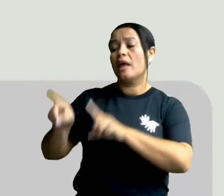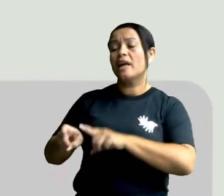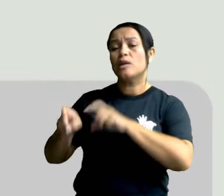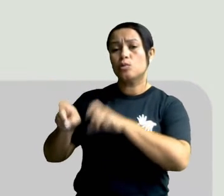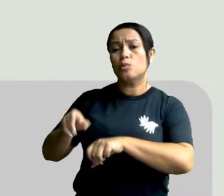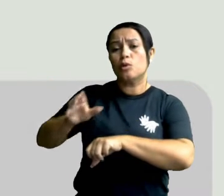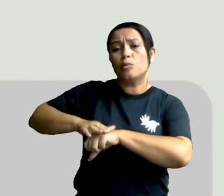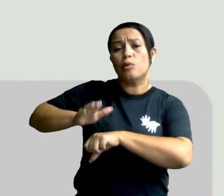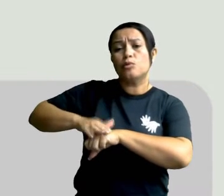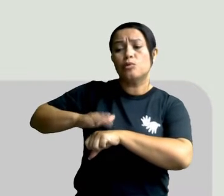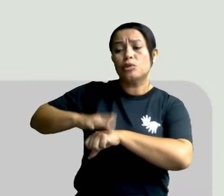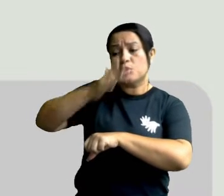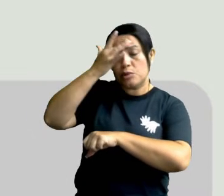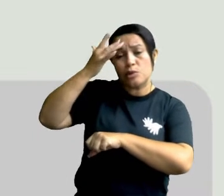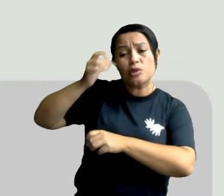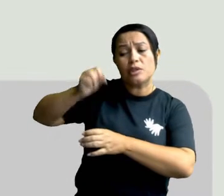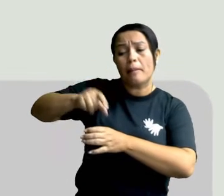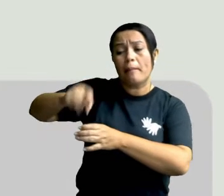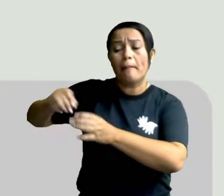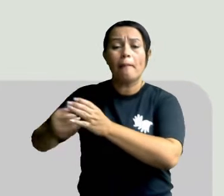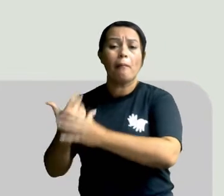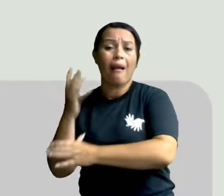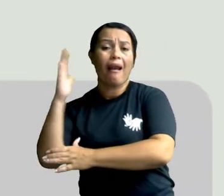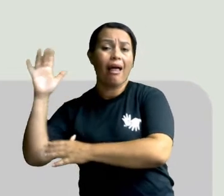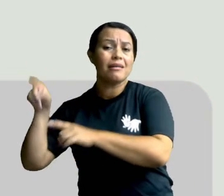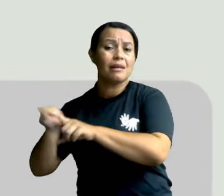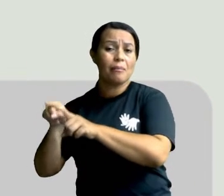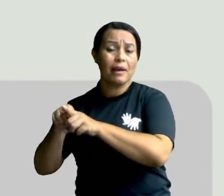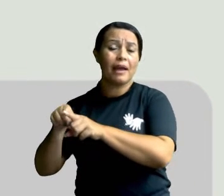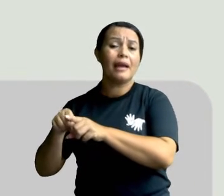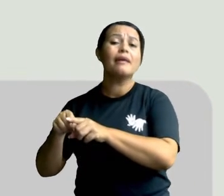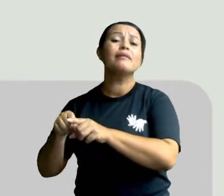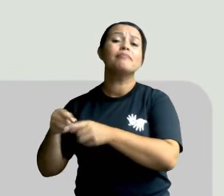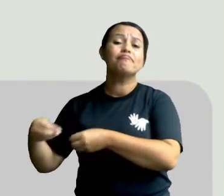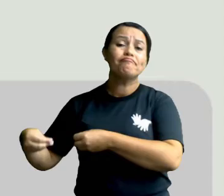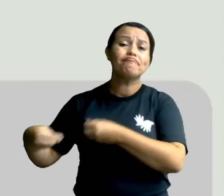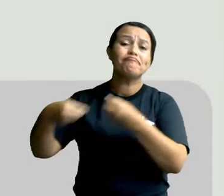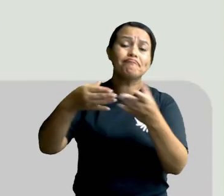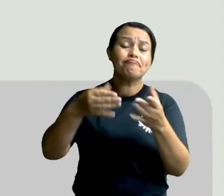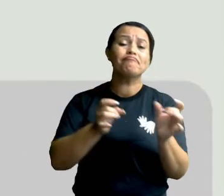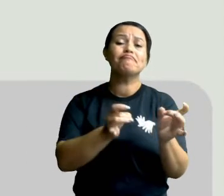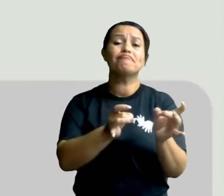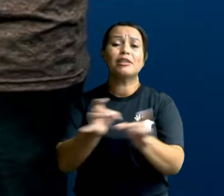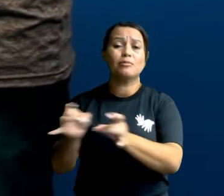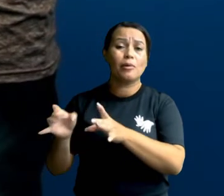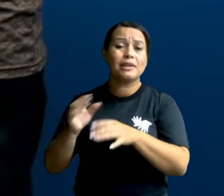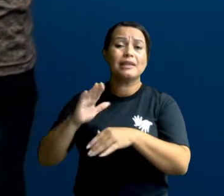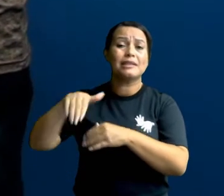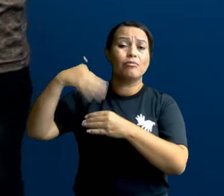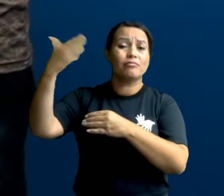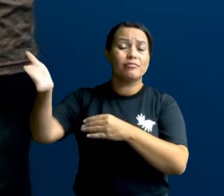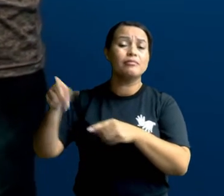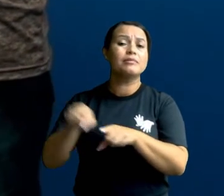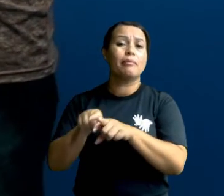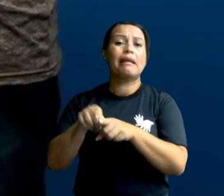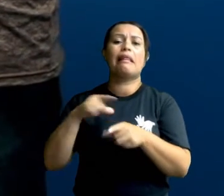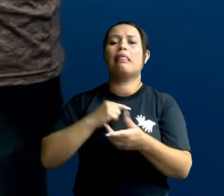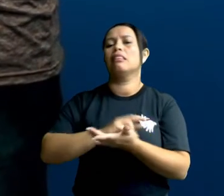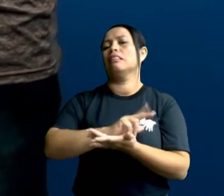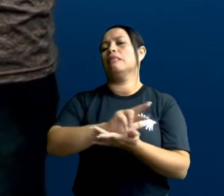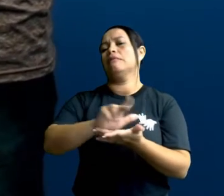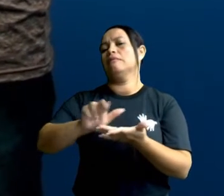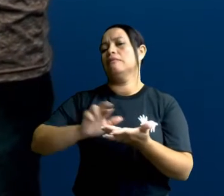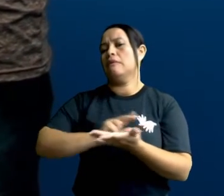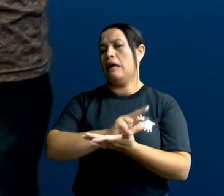de produtores alimentares pela agricultura comercial de exportação. Então, são